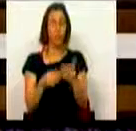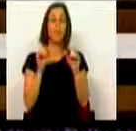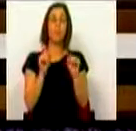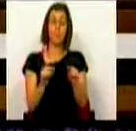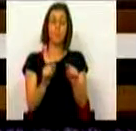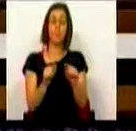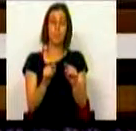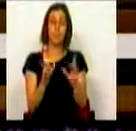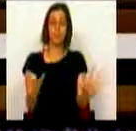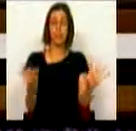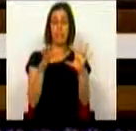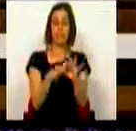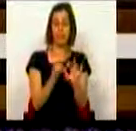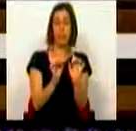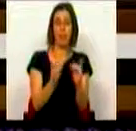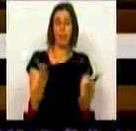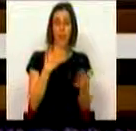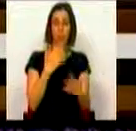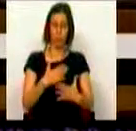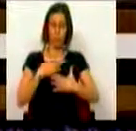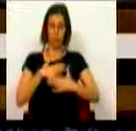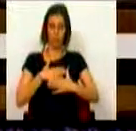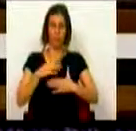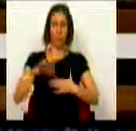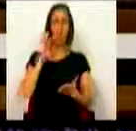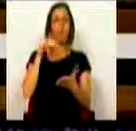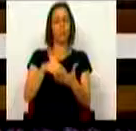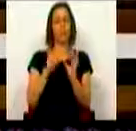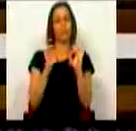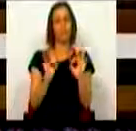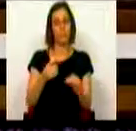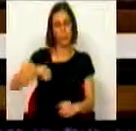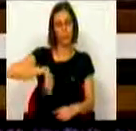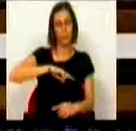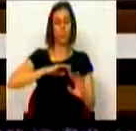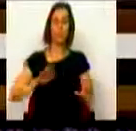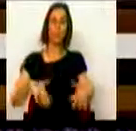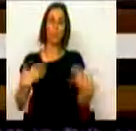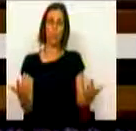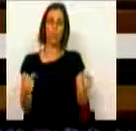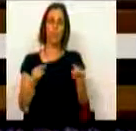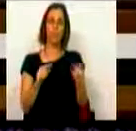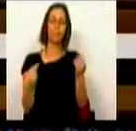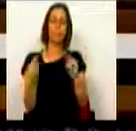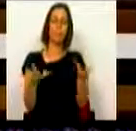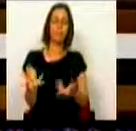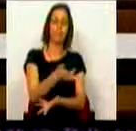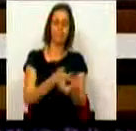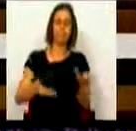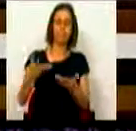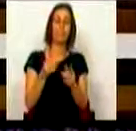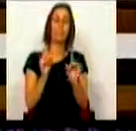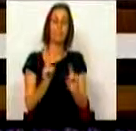esta combinação que nos trouxe aos bons resultados que hoje podemos aqui discutir.